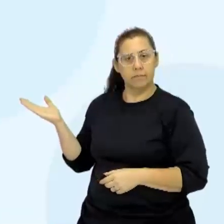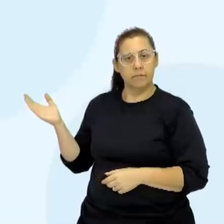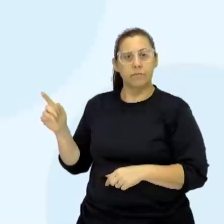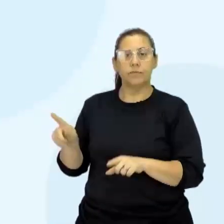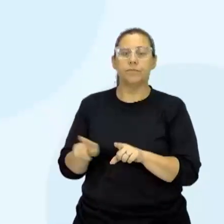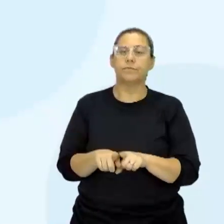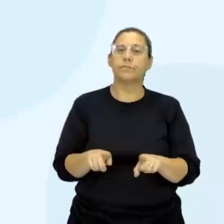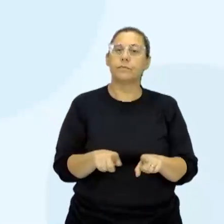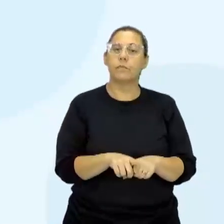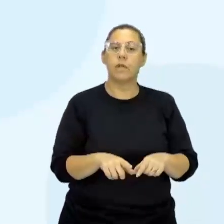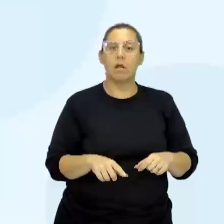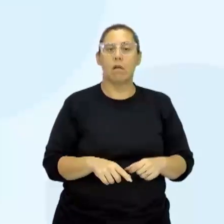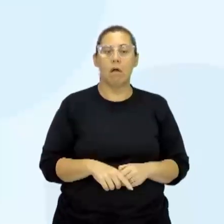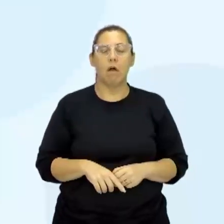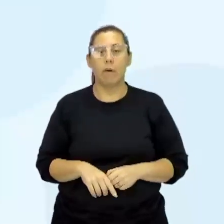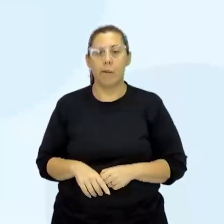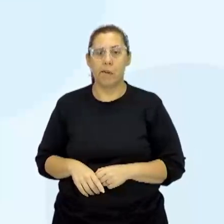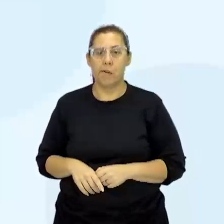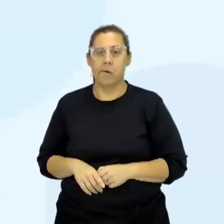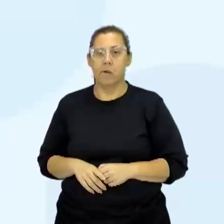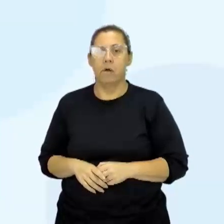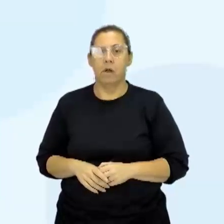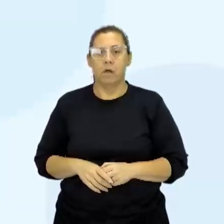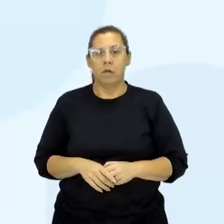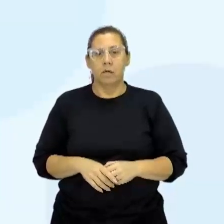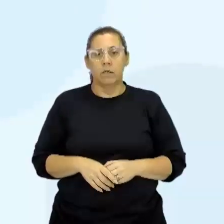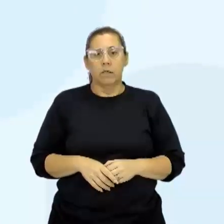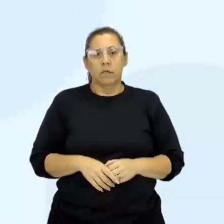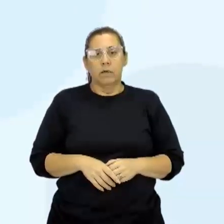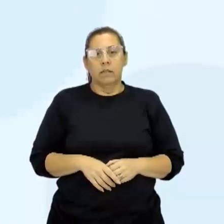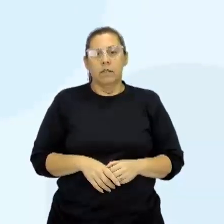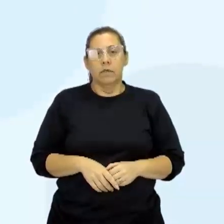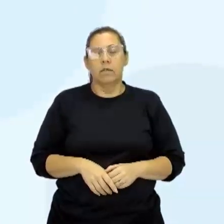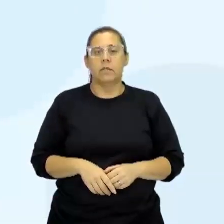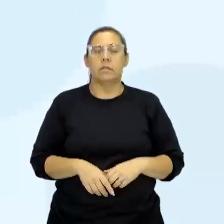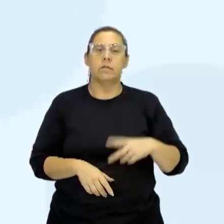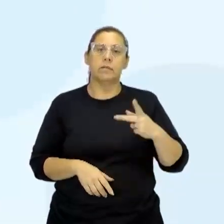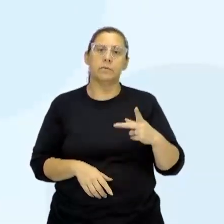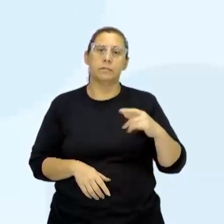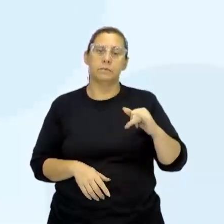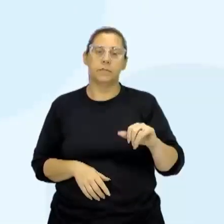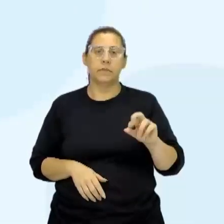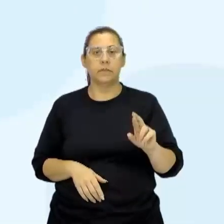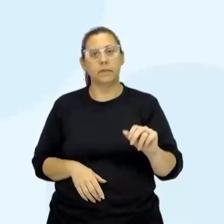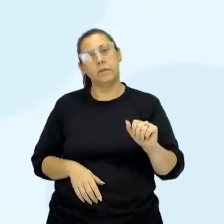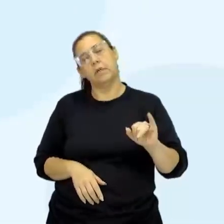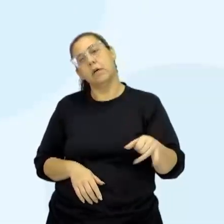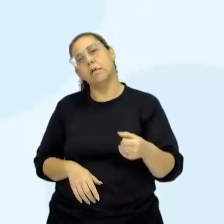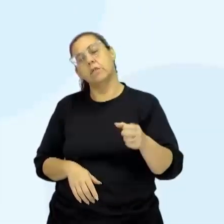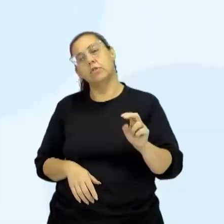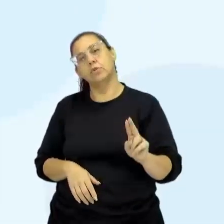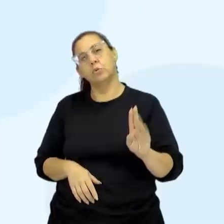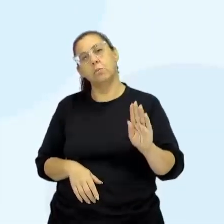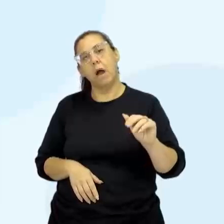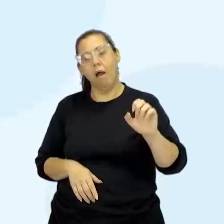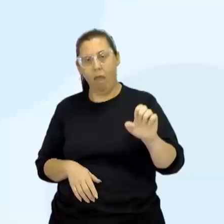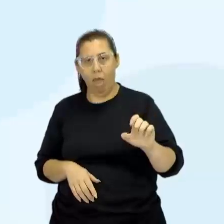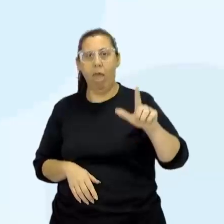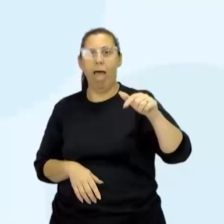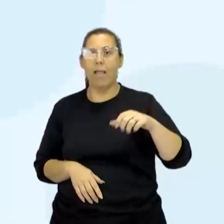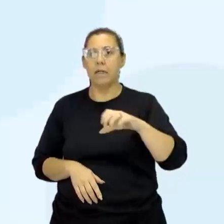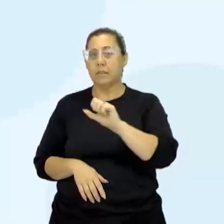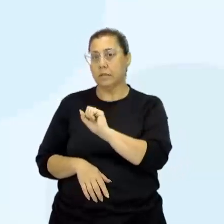Marinha. Trouxe uma de cada aí. Pirajubaé, em Santa Catarina. Aí, ó. Então, a Resex, né, que é uma reserva